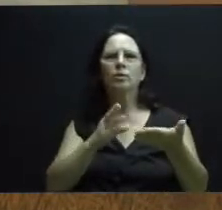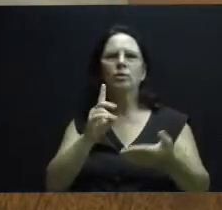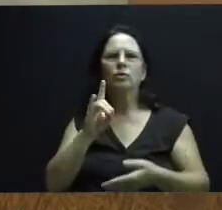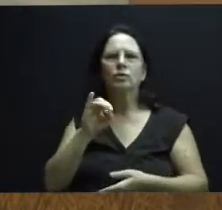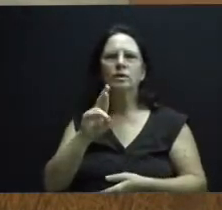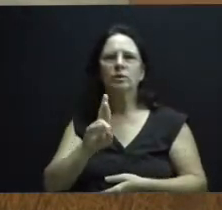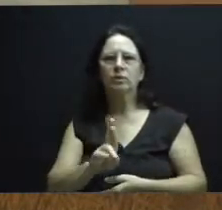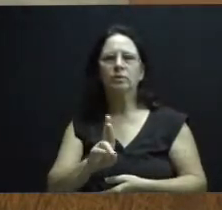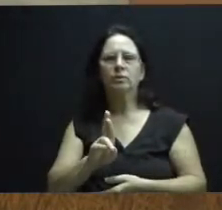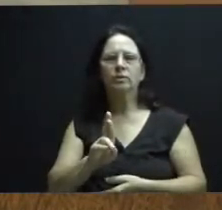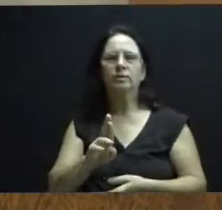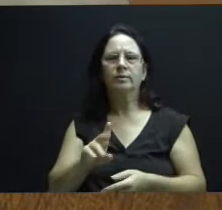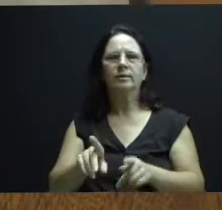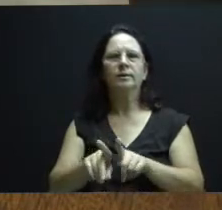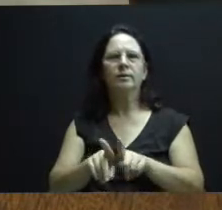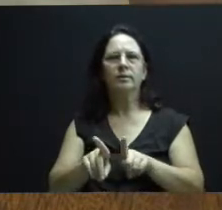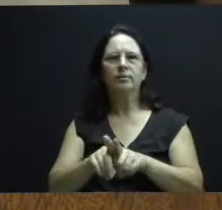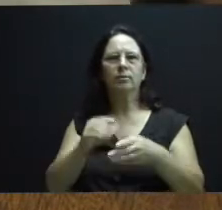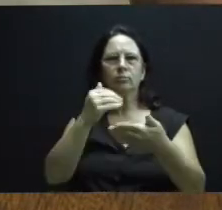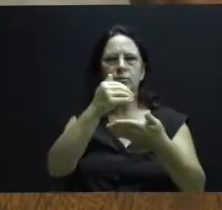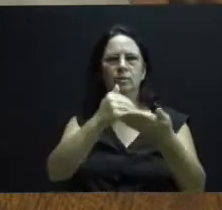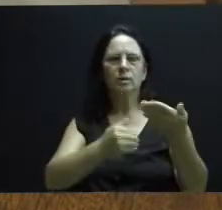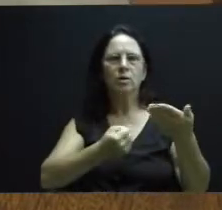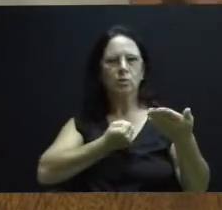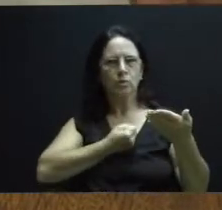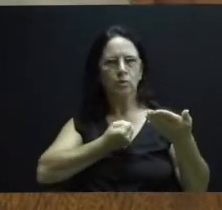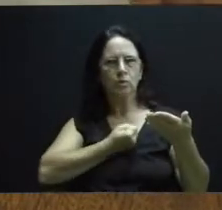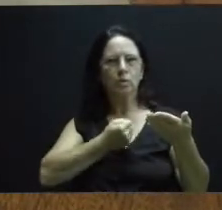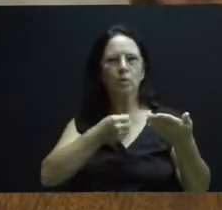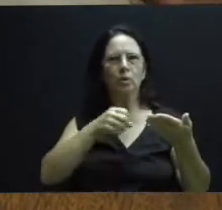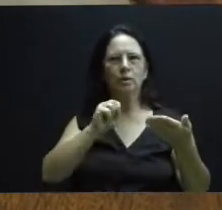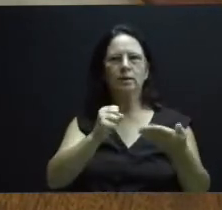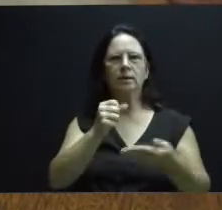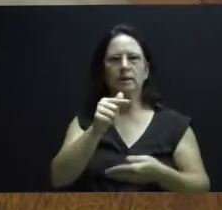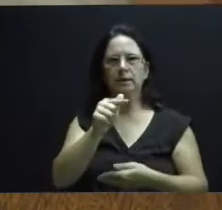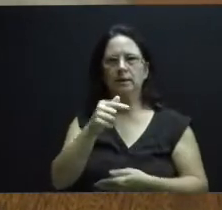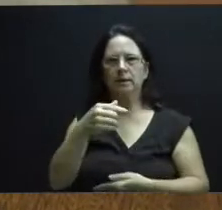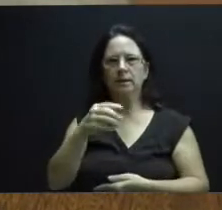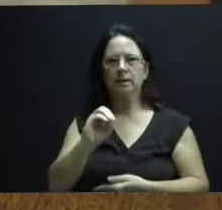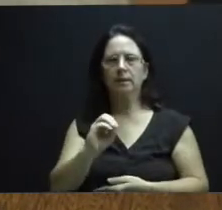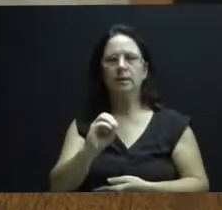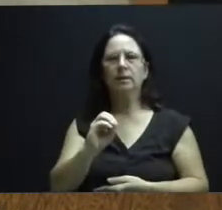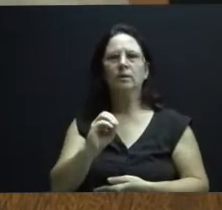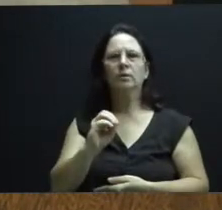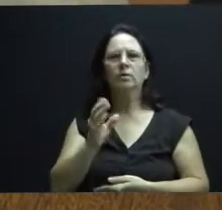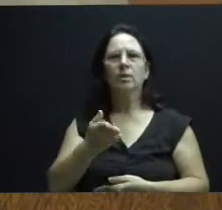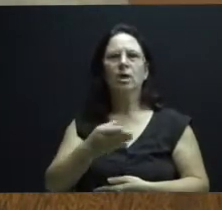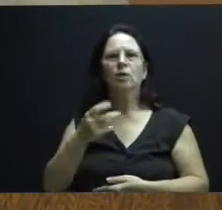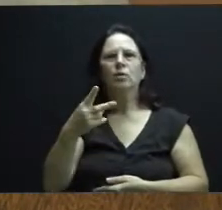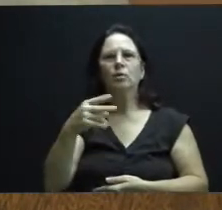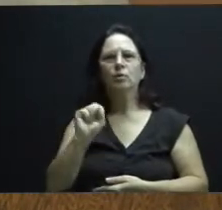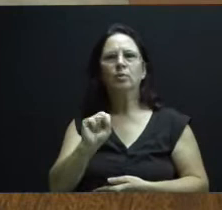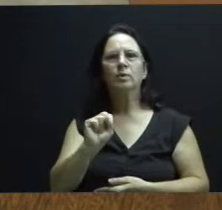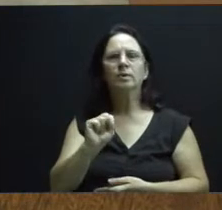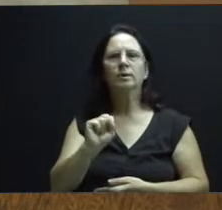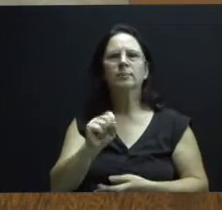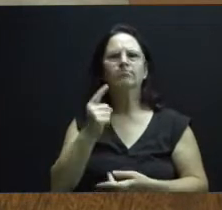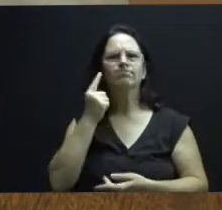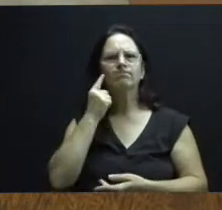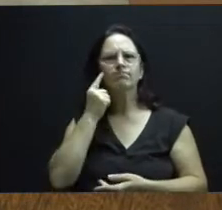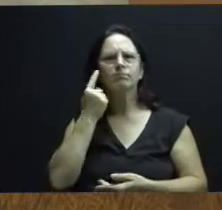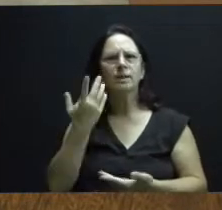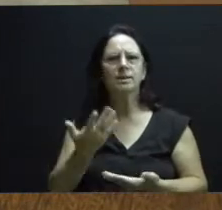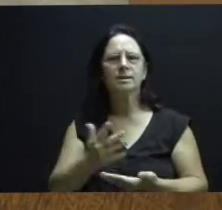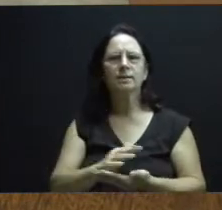requereu ainda que o processo número 870 barra 2018 seja apensado